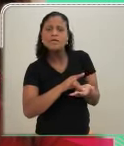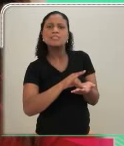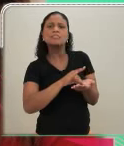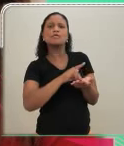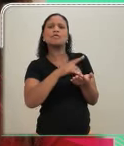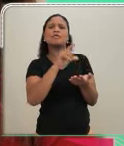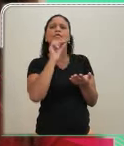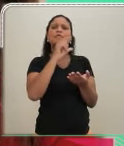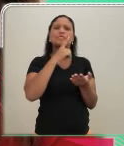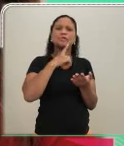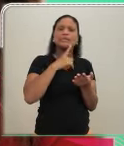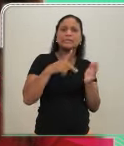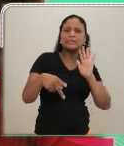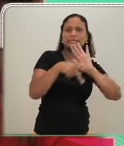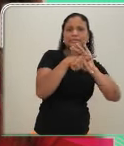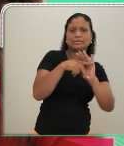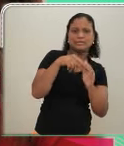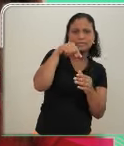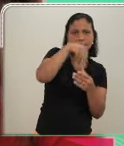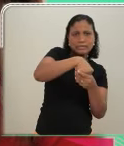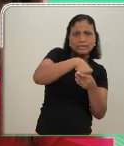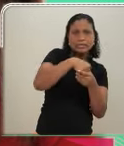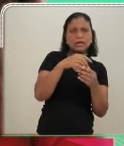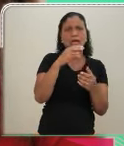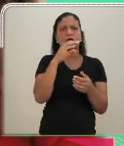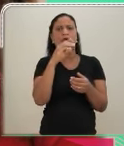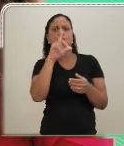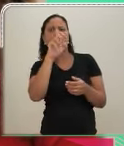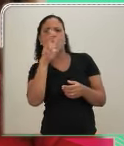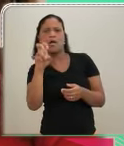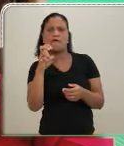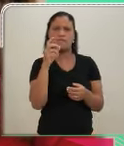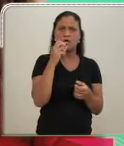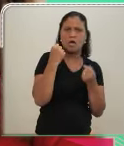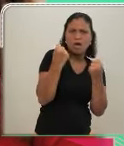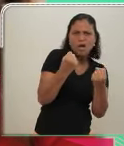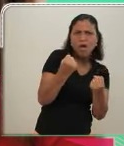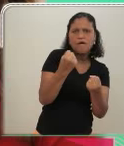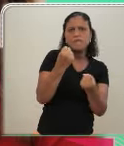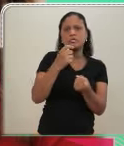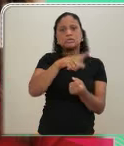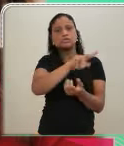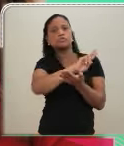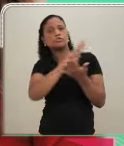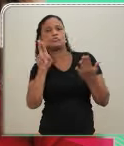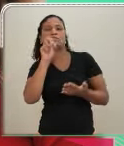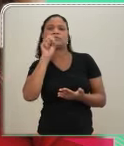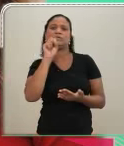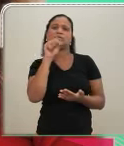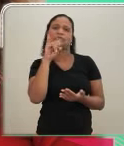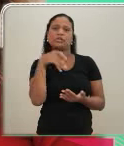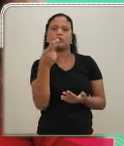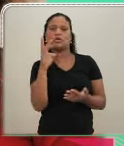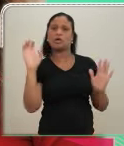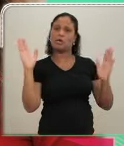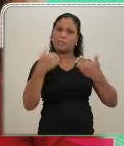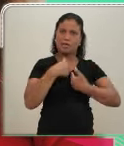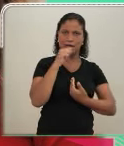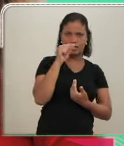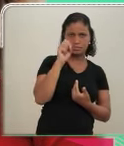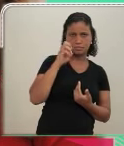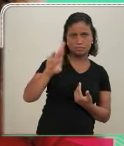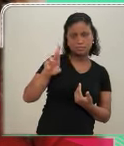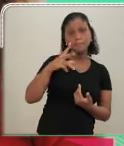desde casos leves até casos graves. E a gente chama de síndrome de Asperger ou desordem de Asperger os casos mais